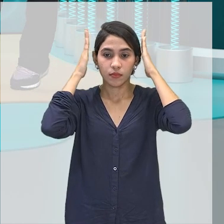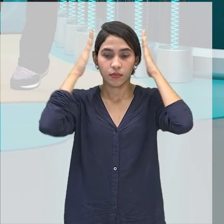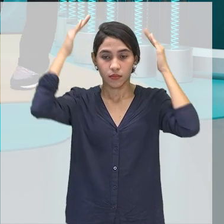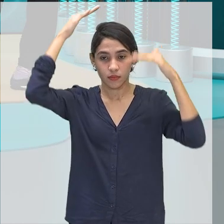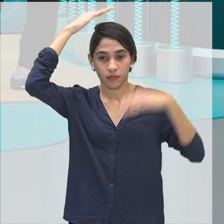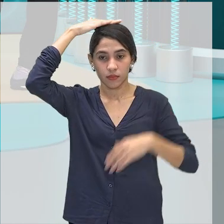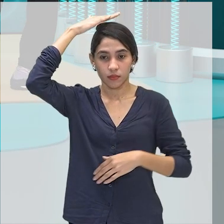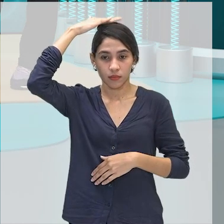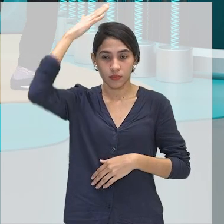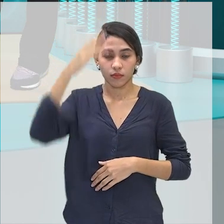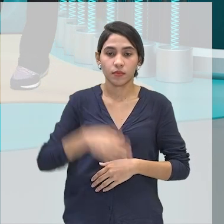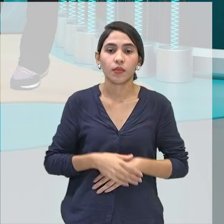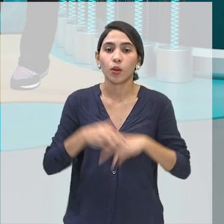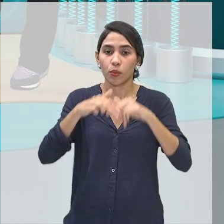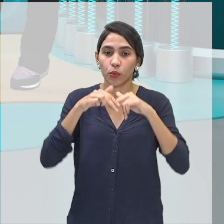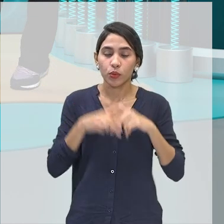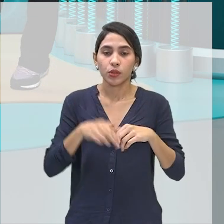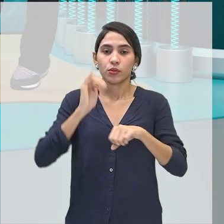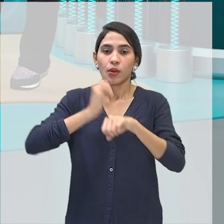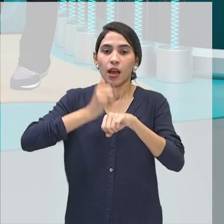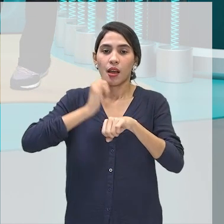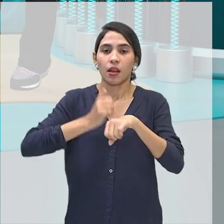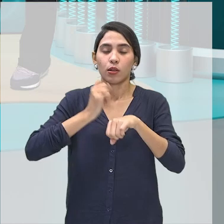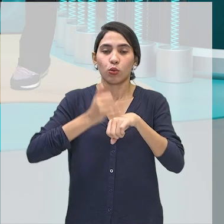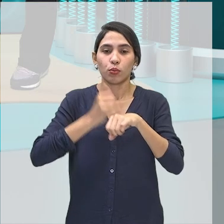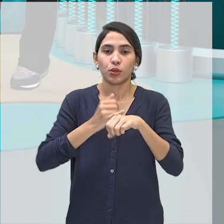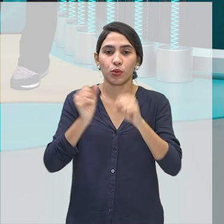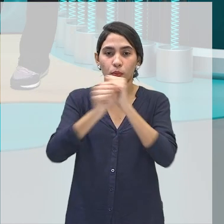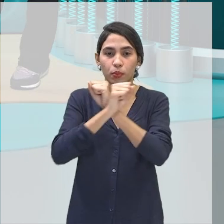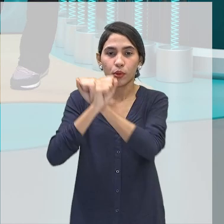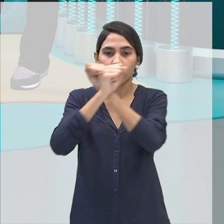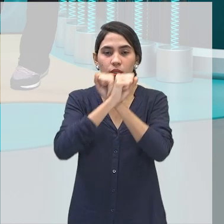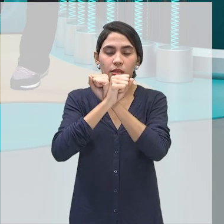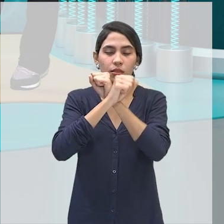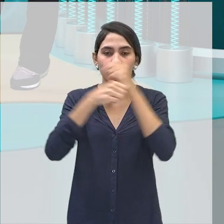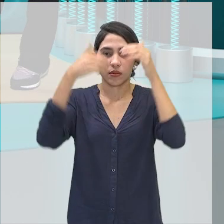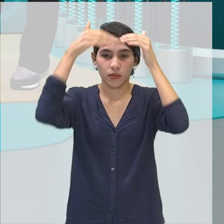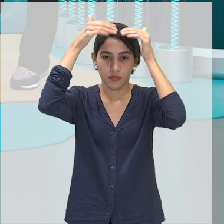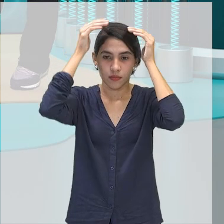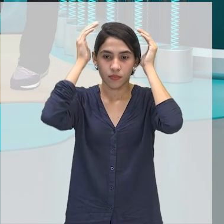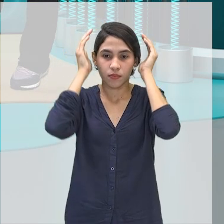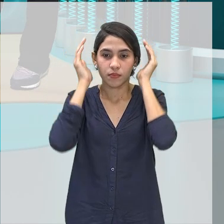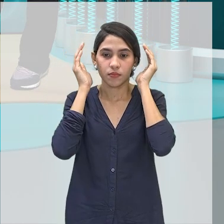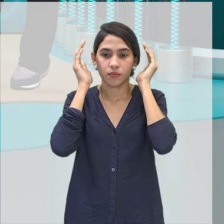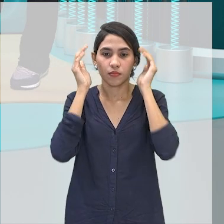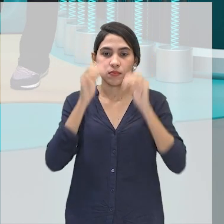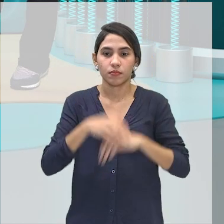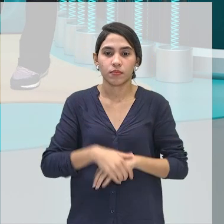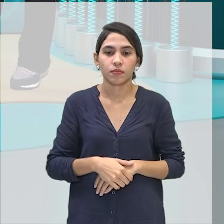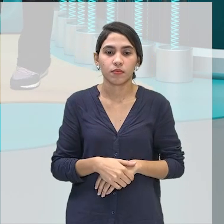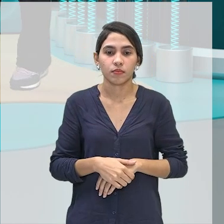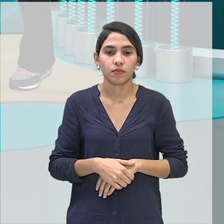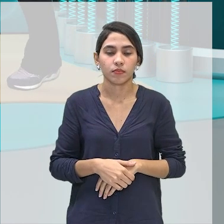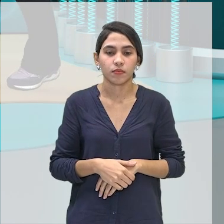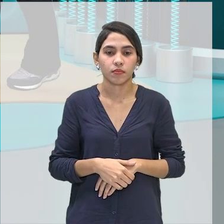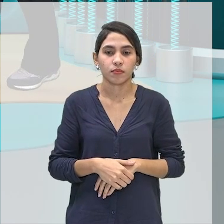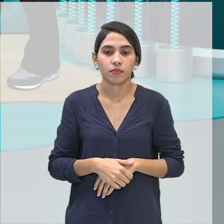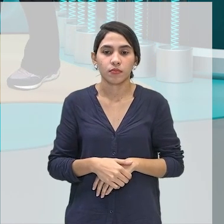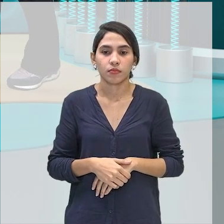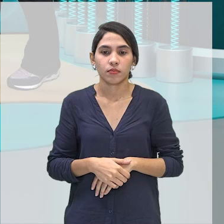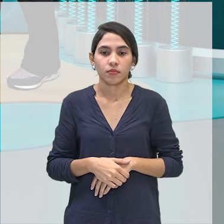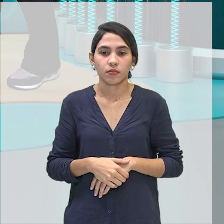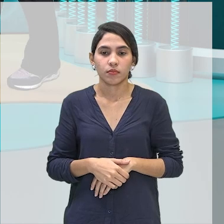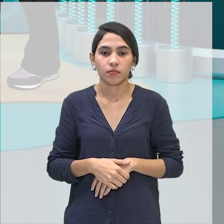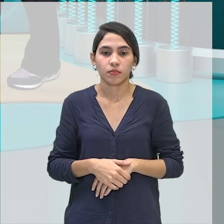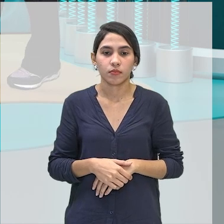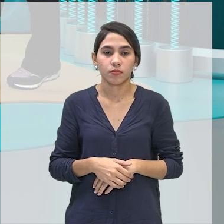isso que a armadura ela é feita de alumínio, justamente que é para absorver essa questão do impacto. Então observem,